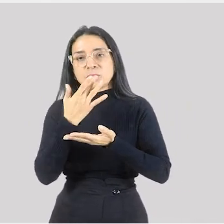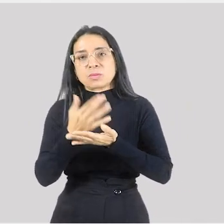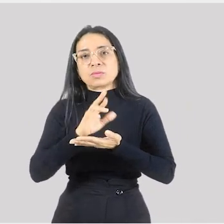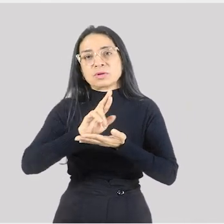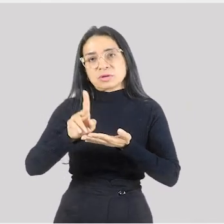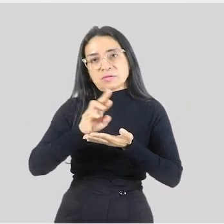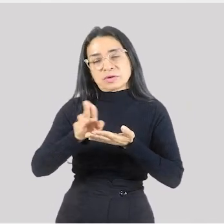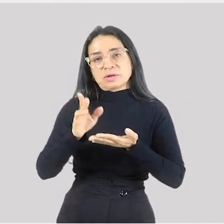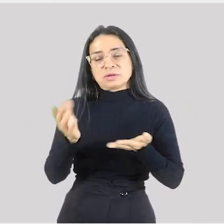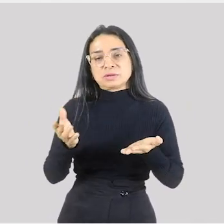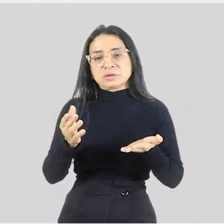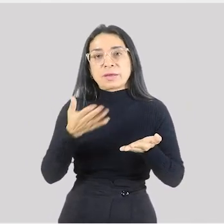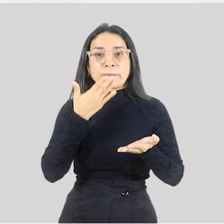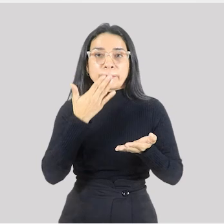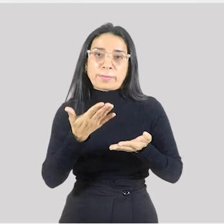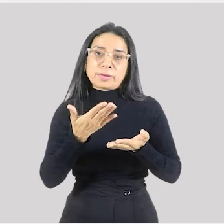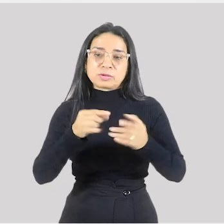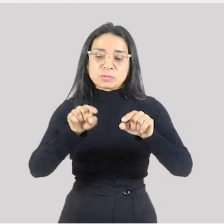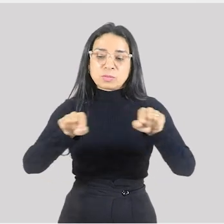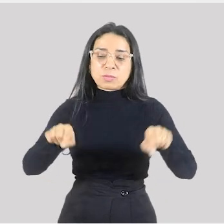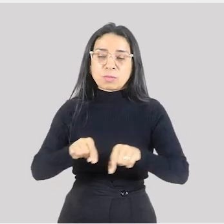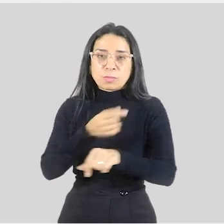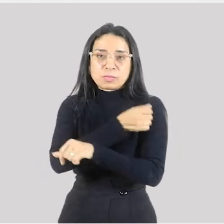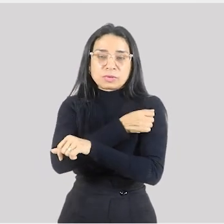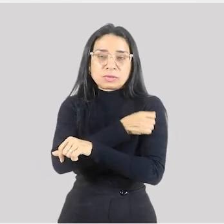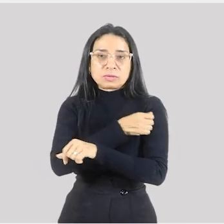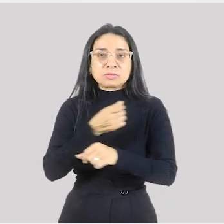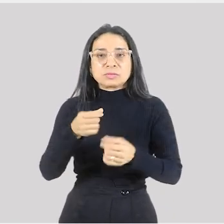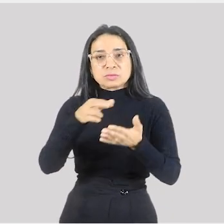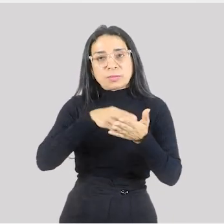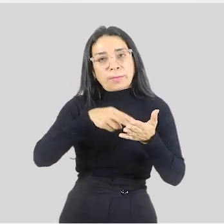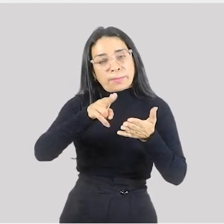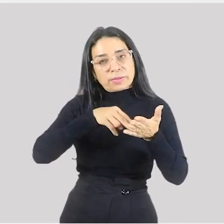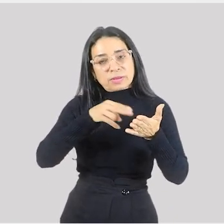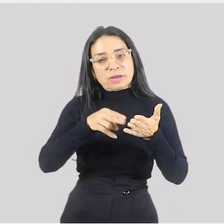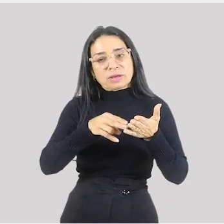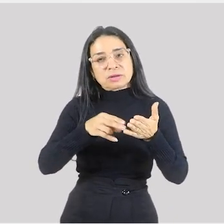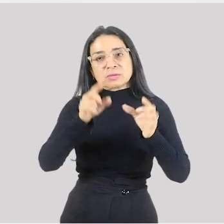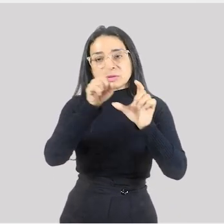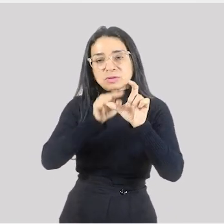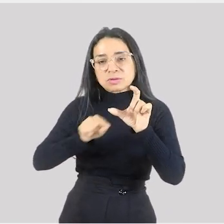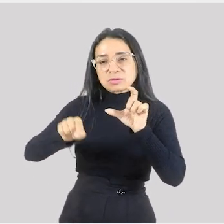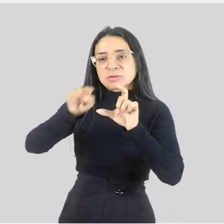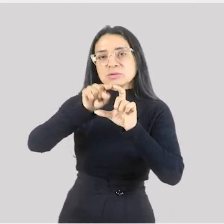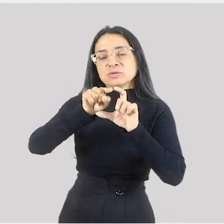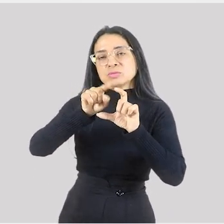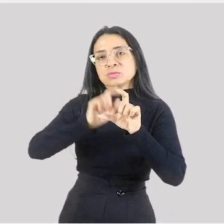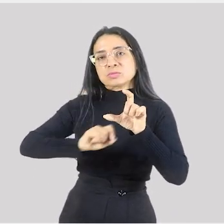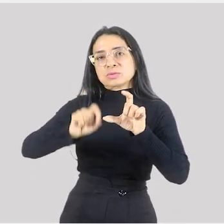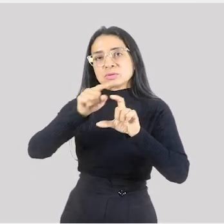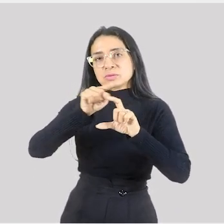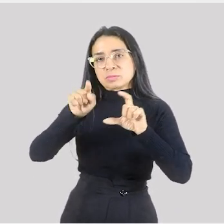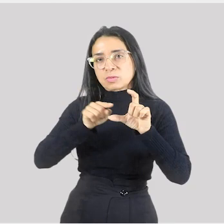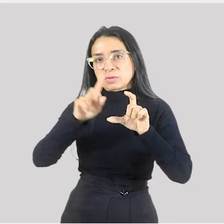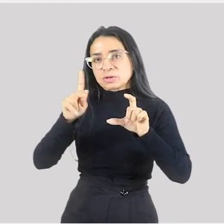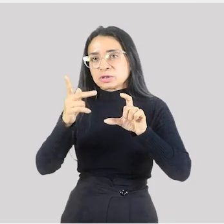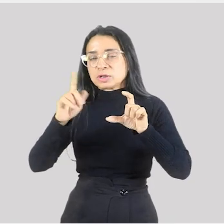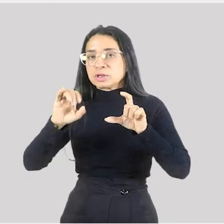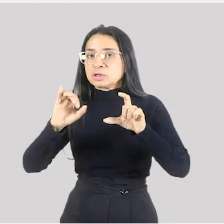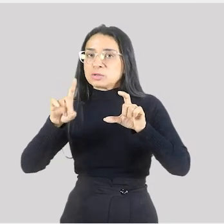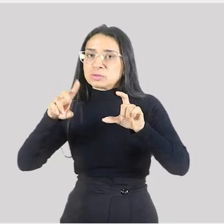para a turma pintar as peças, exigindo que as bolas de hidrogênio fossem pintadas de mesma